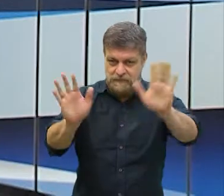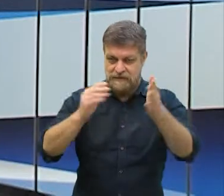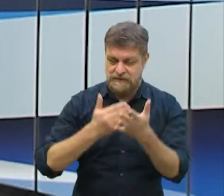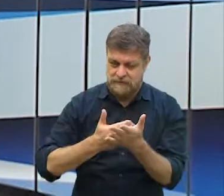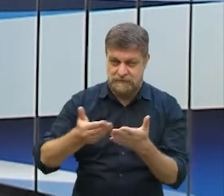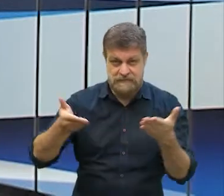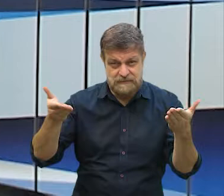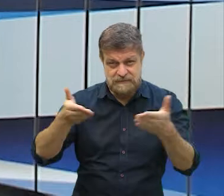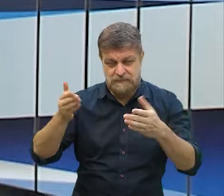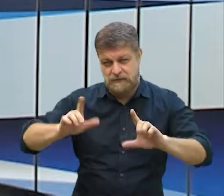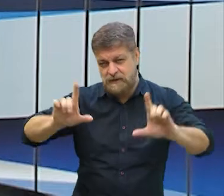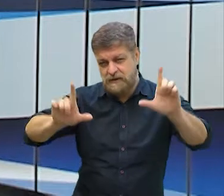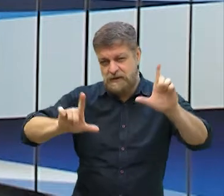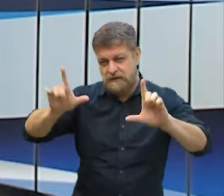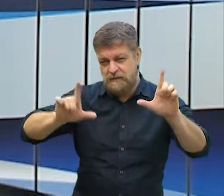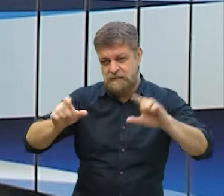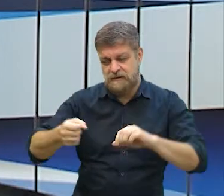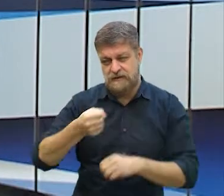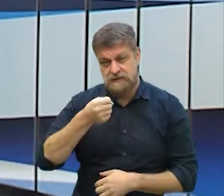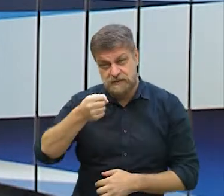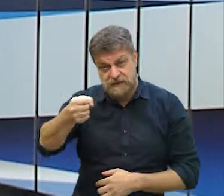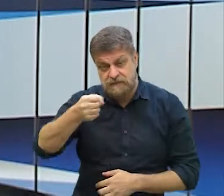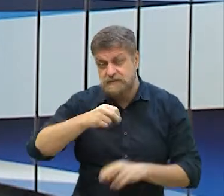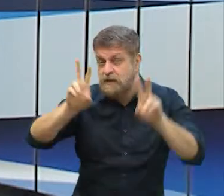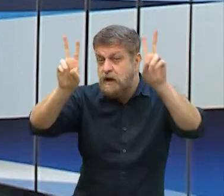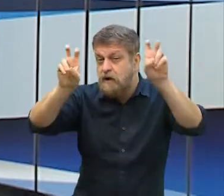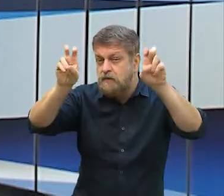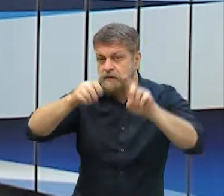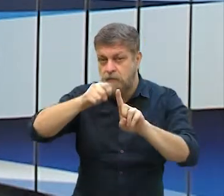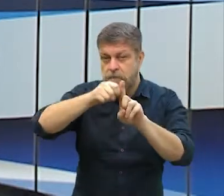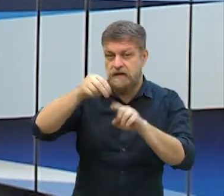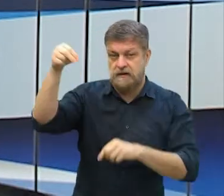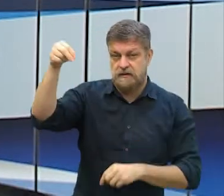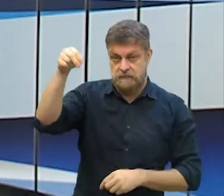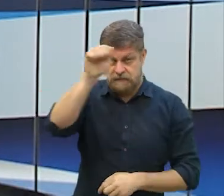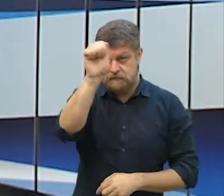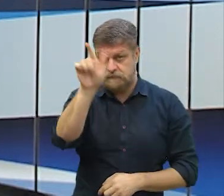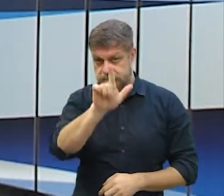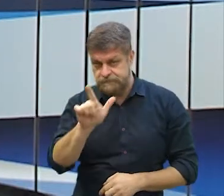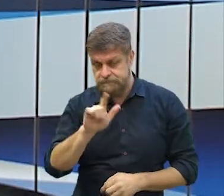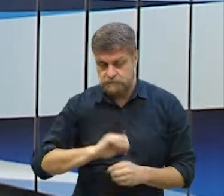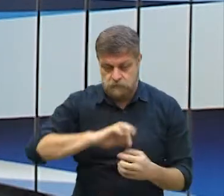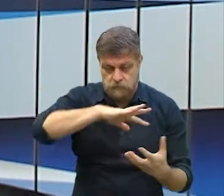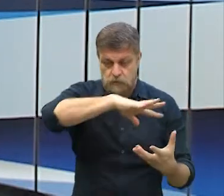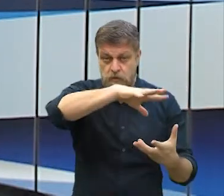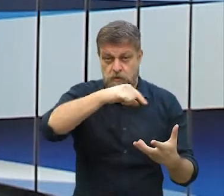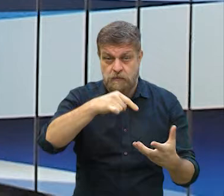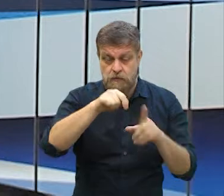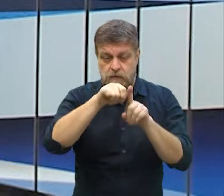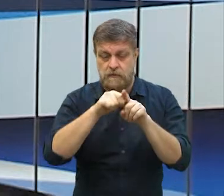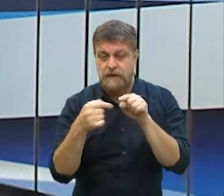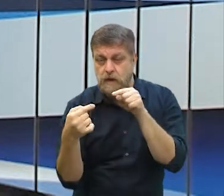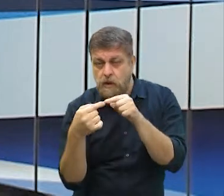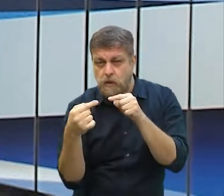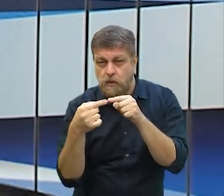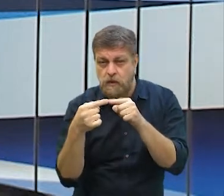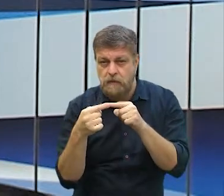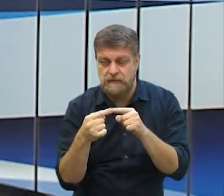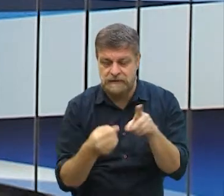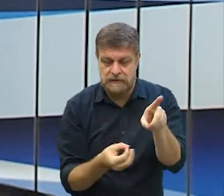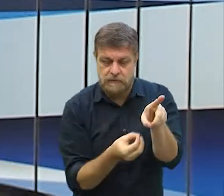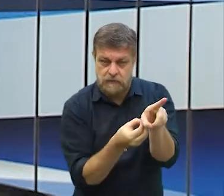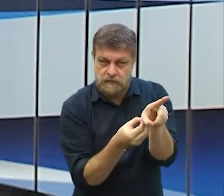Olá, começa agora o Questão de Ordem e o tema de hoje é Novembro Azul, mês mundial de combate ao câncer